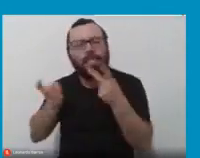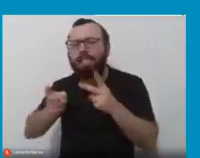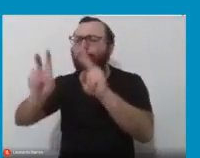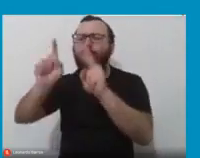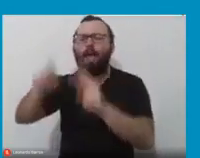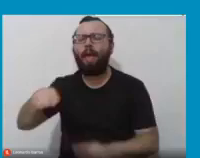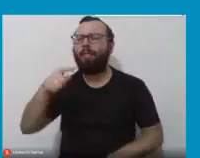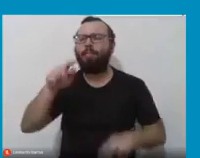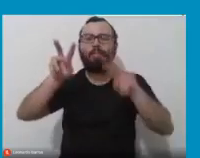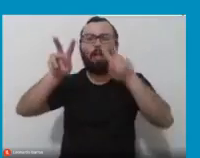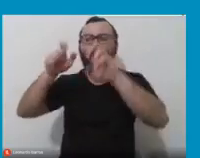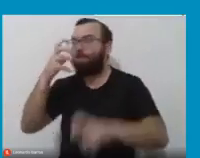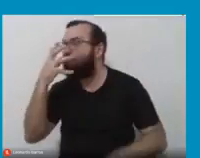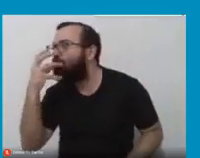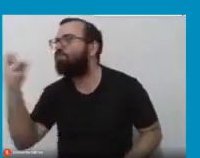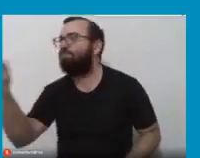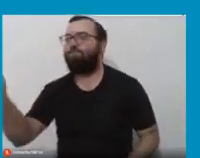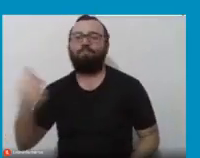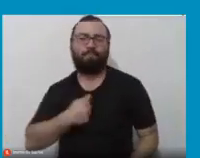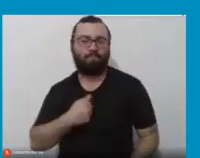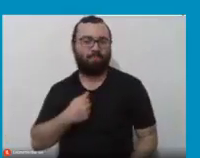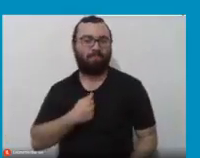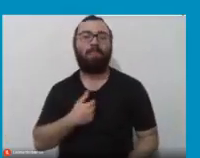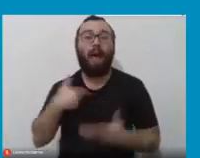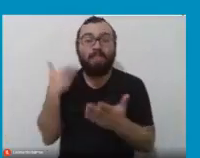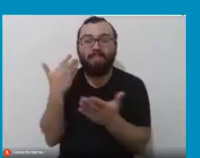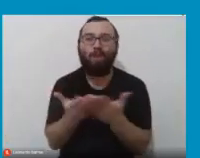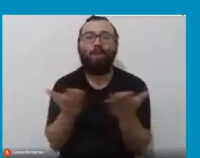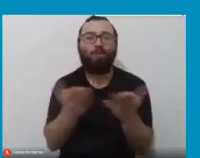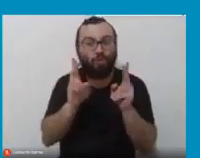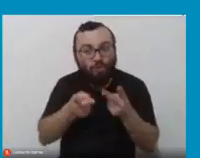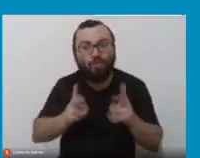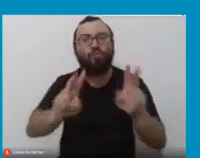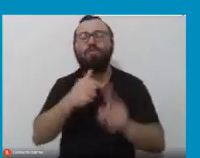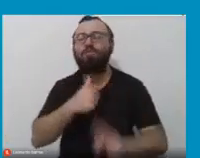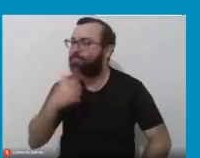interessou e continua me interessando, né?